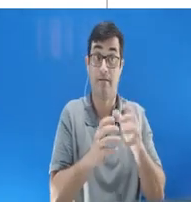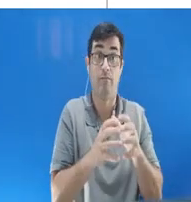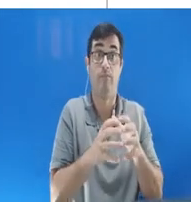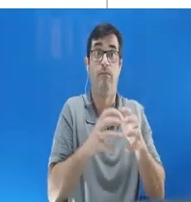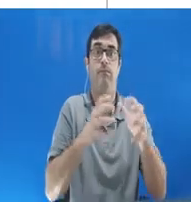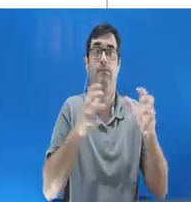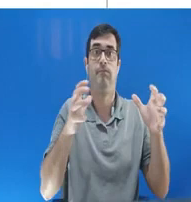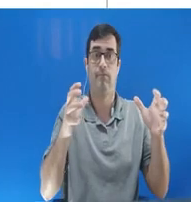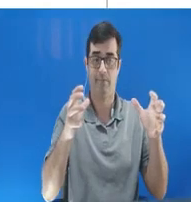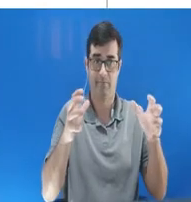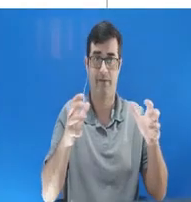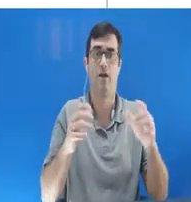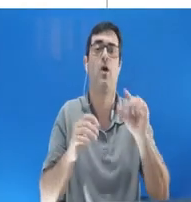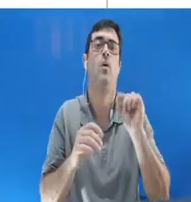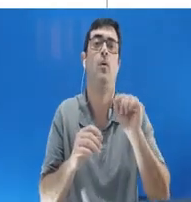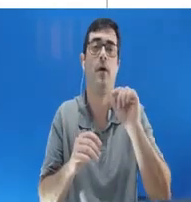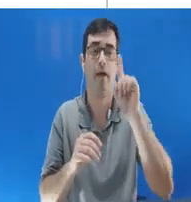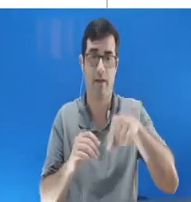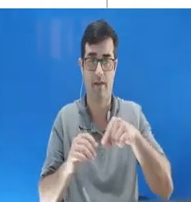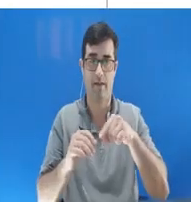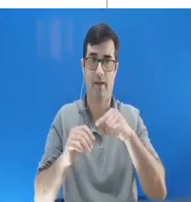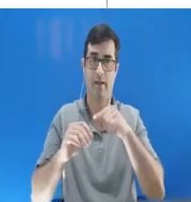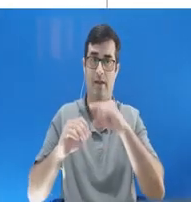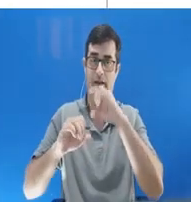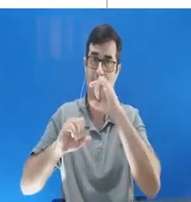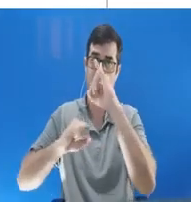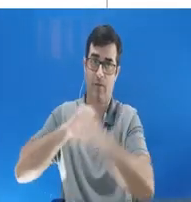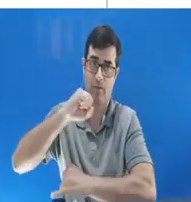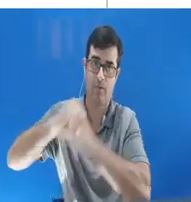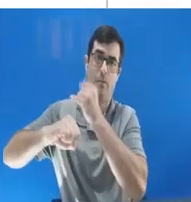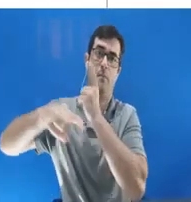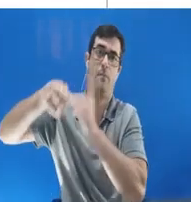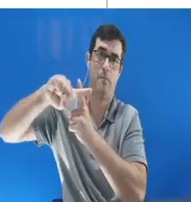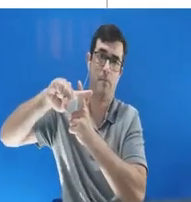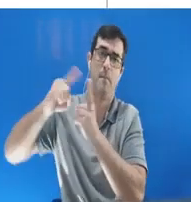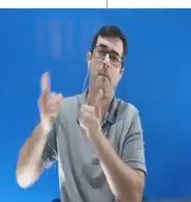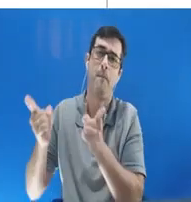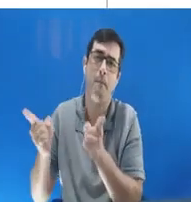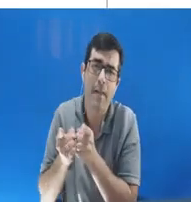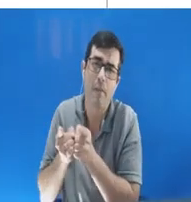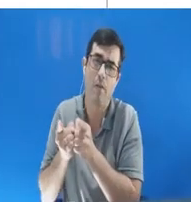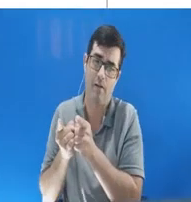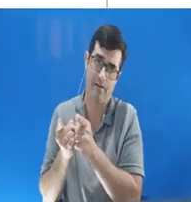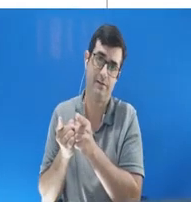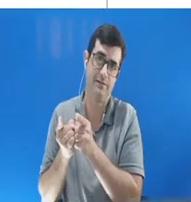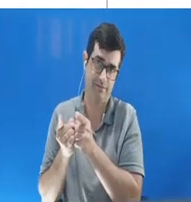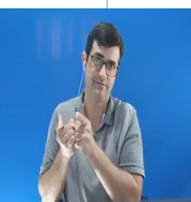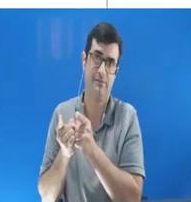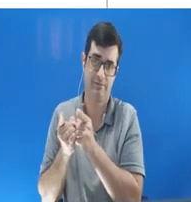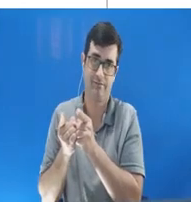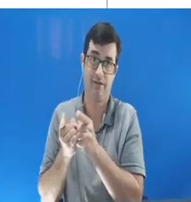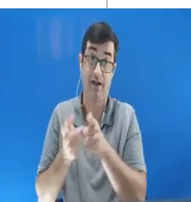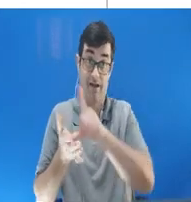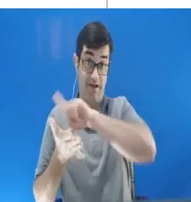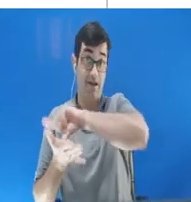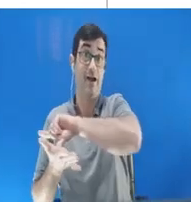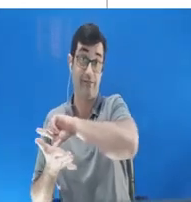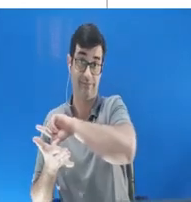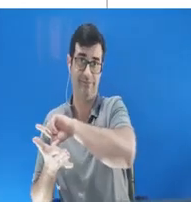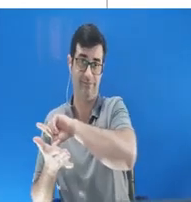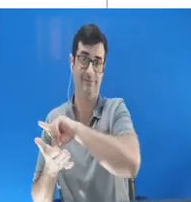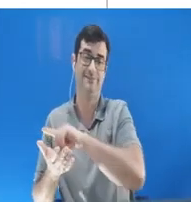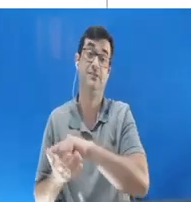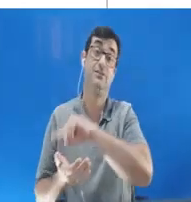repulsão aumenta. Então, a tendência é que o cátion sempre vai ser menor do que o átomo que lhe deu